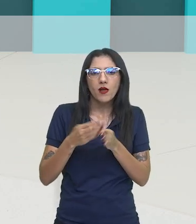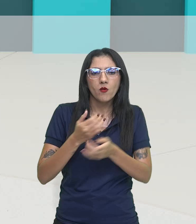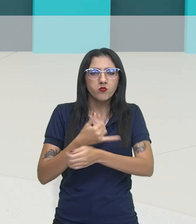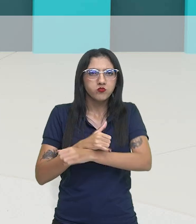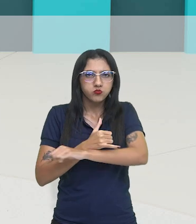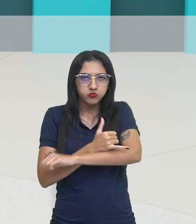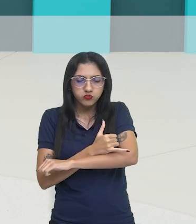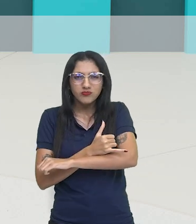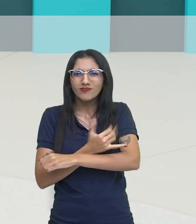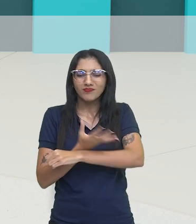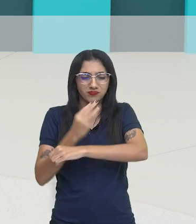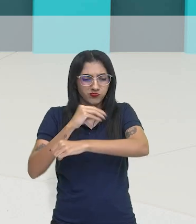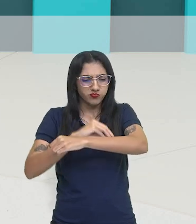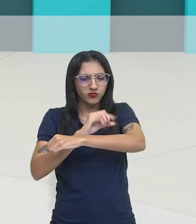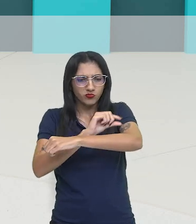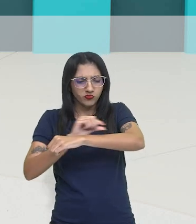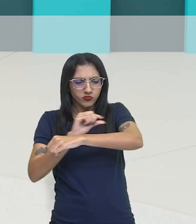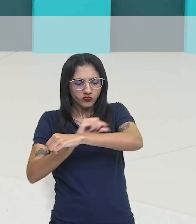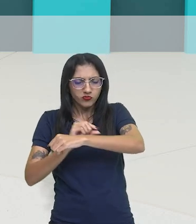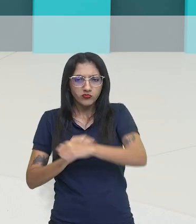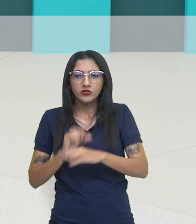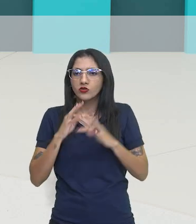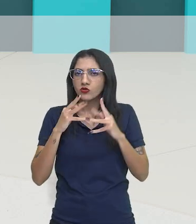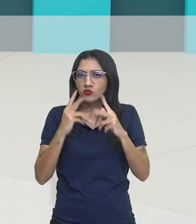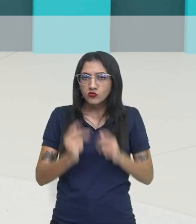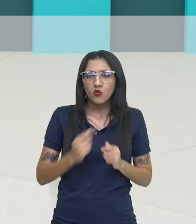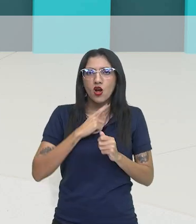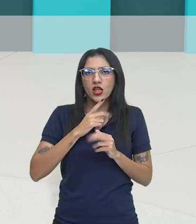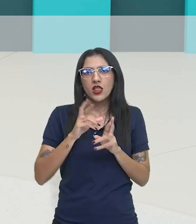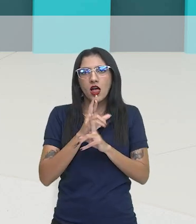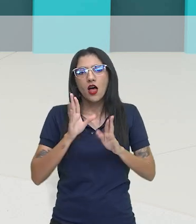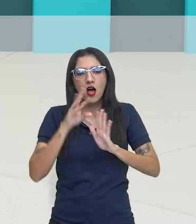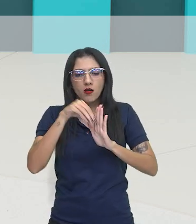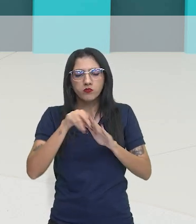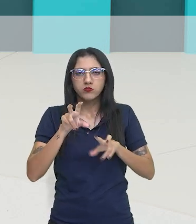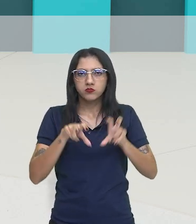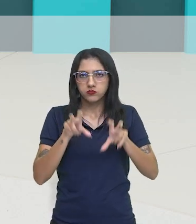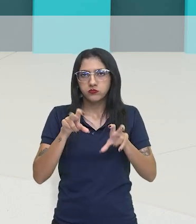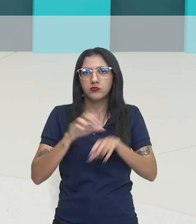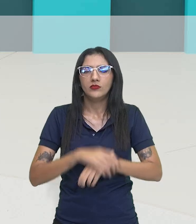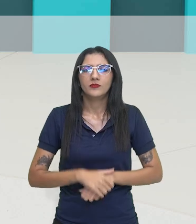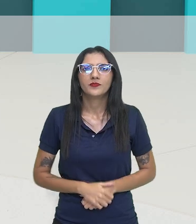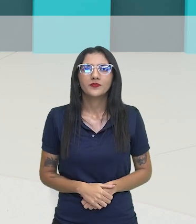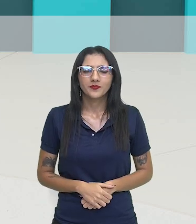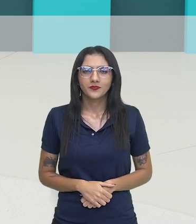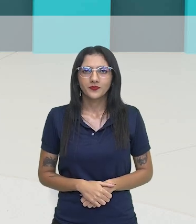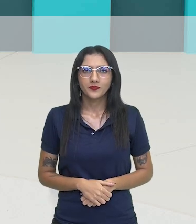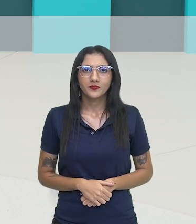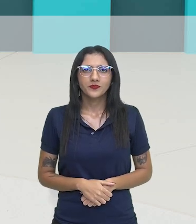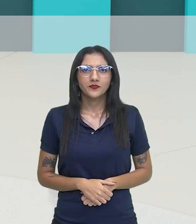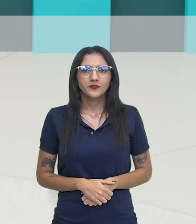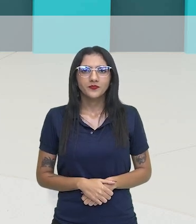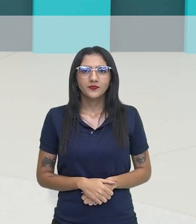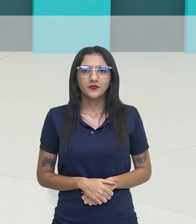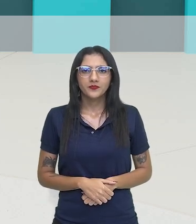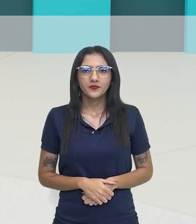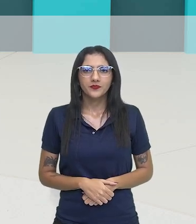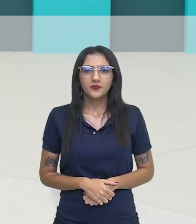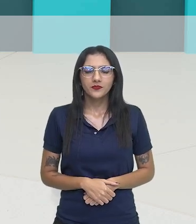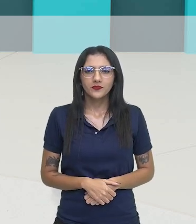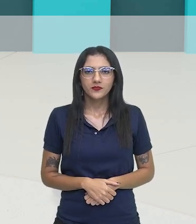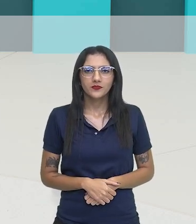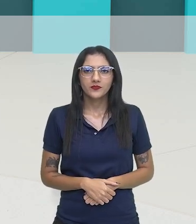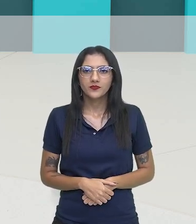gorduroso. Então, tudo isso faz parte dessa região chamada de bumbum. Então, agora, eu vou aqui sugerir